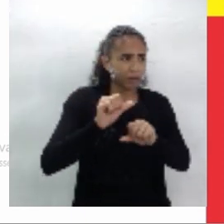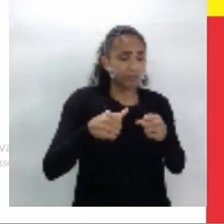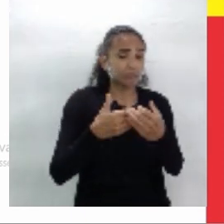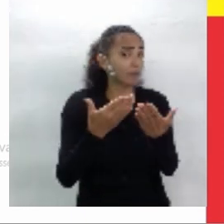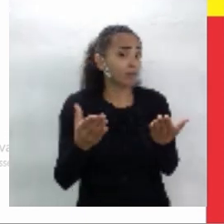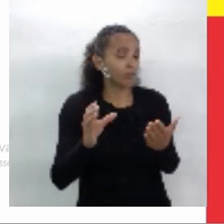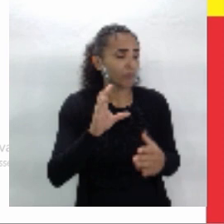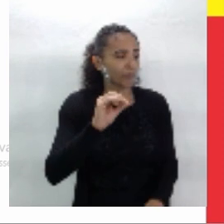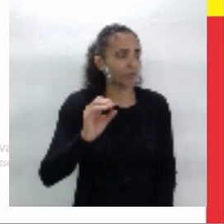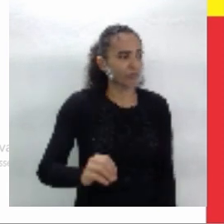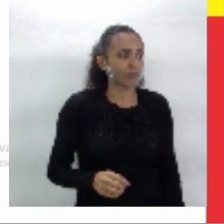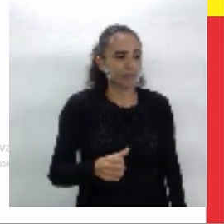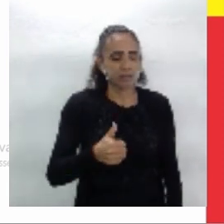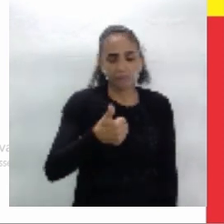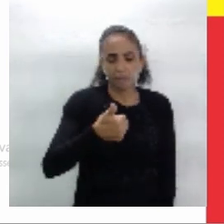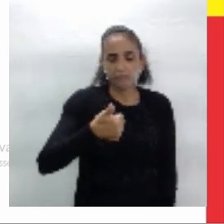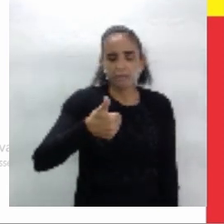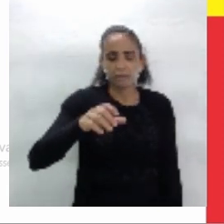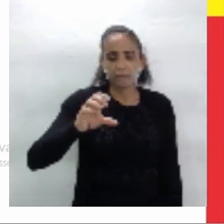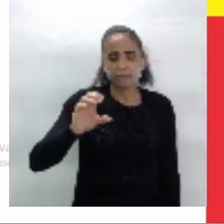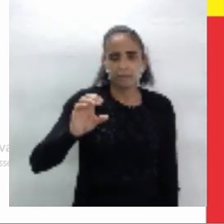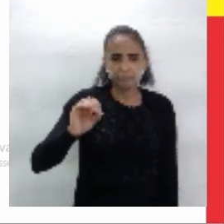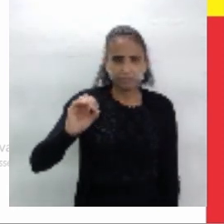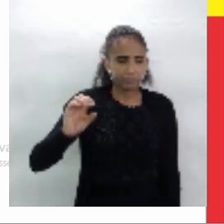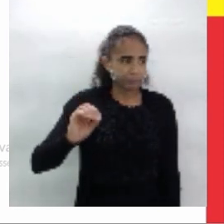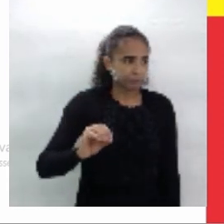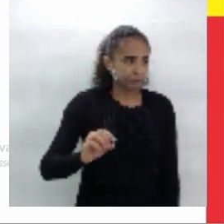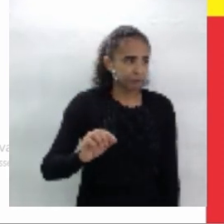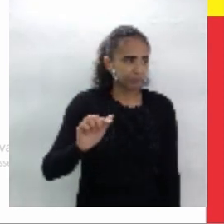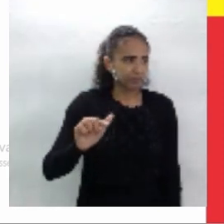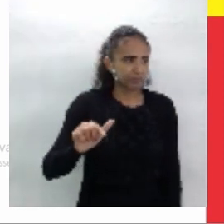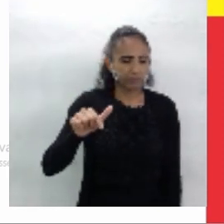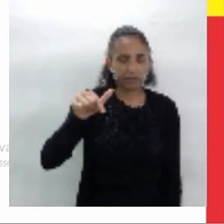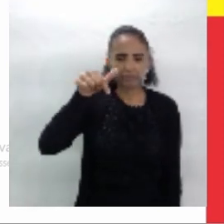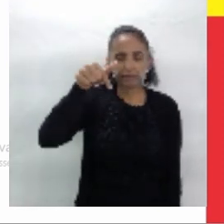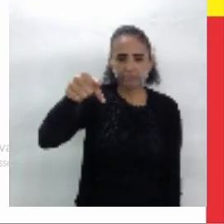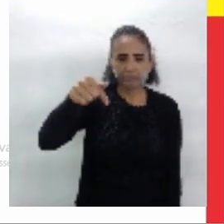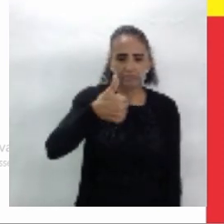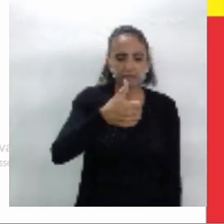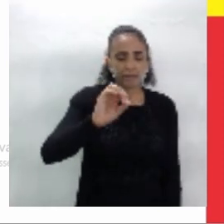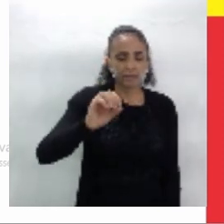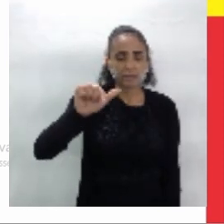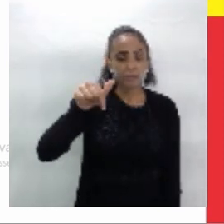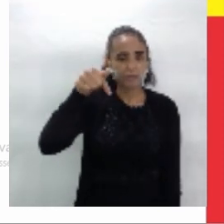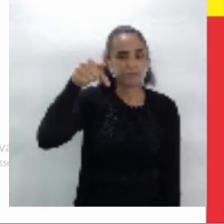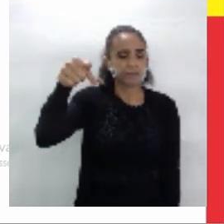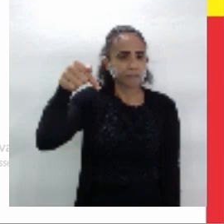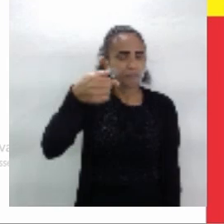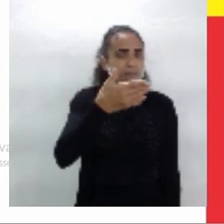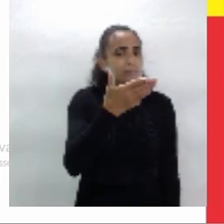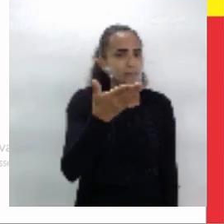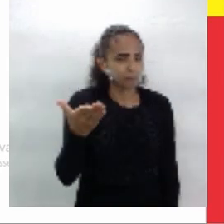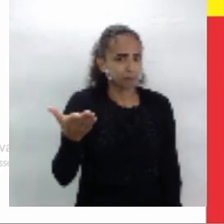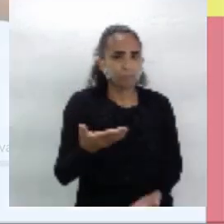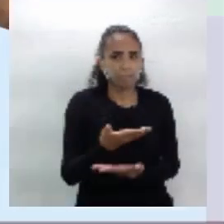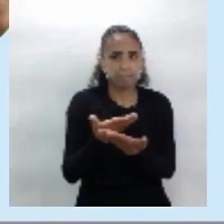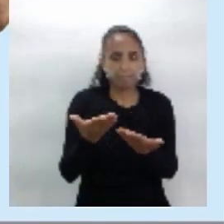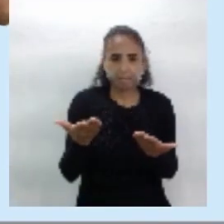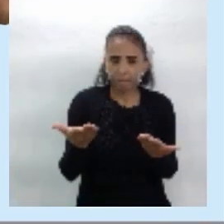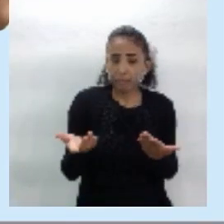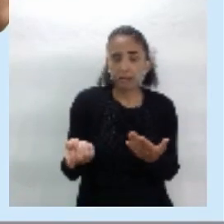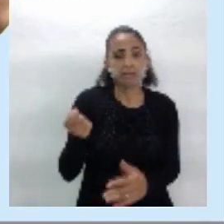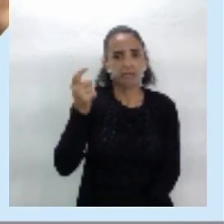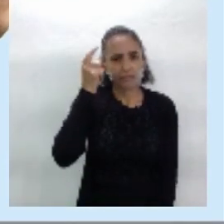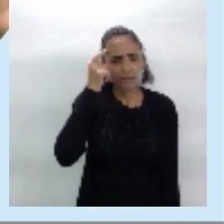zeros tem? 5. Nesse caso, são 7 zeros. 10 elevado a 7. Beleza? Então, é essa a